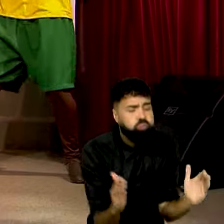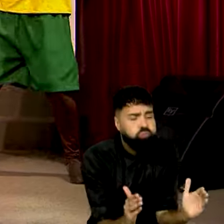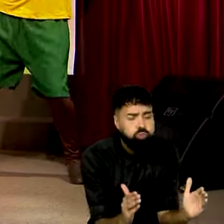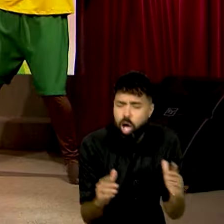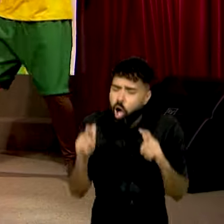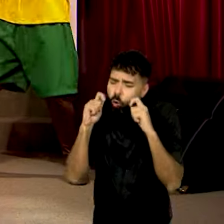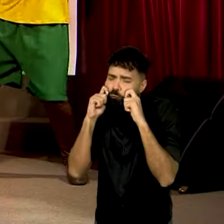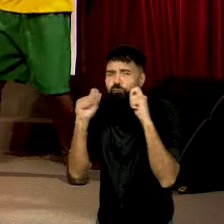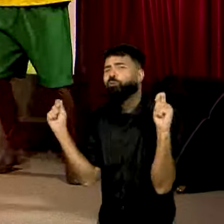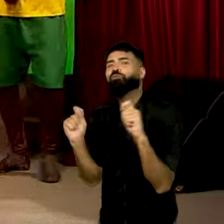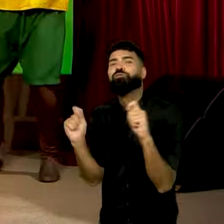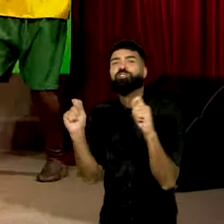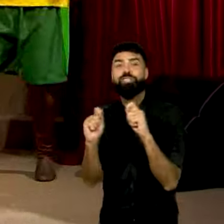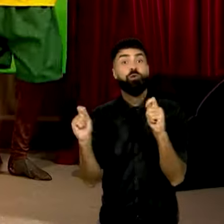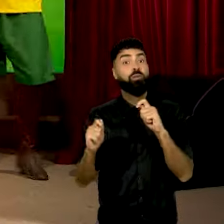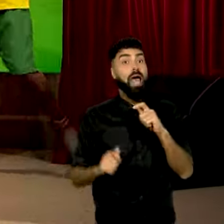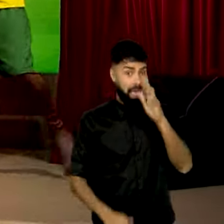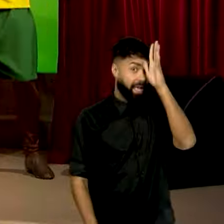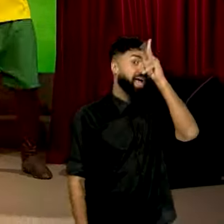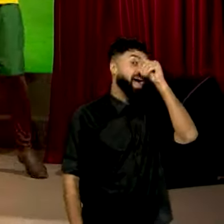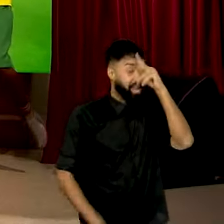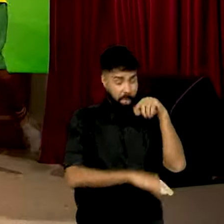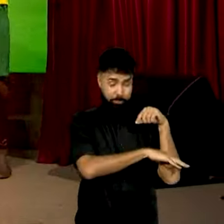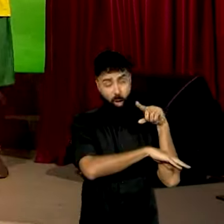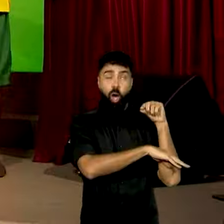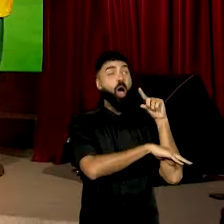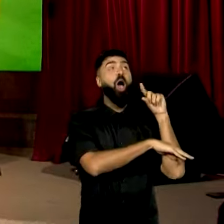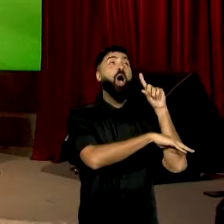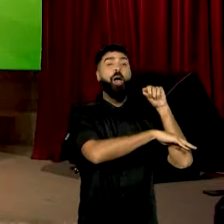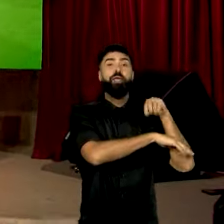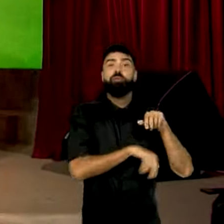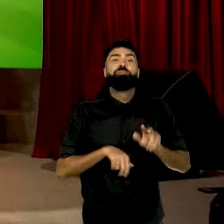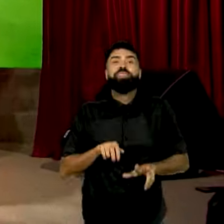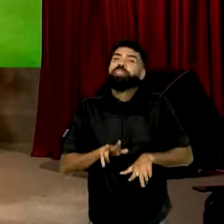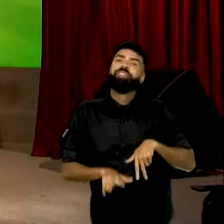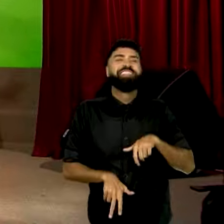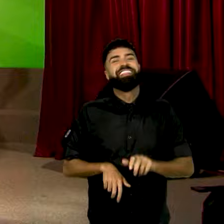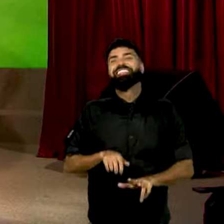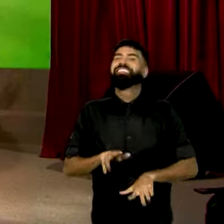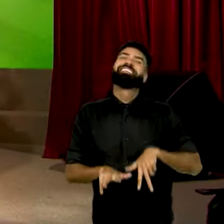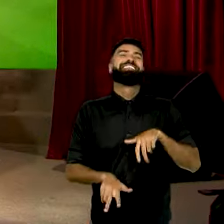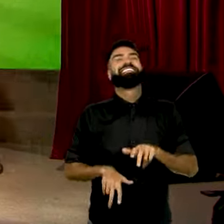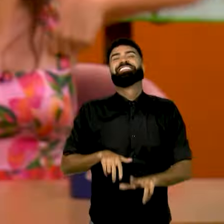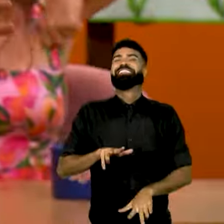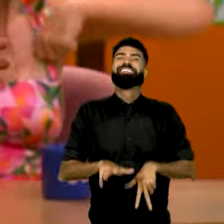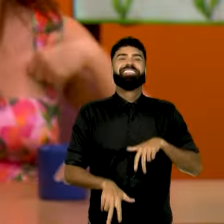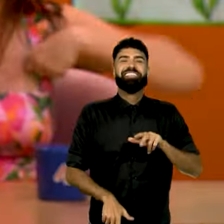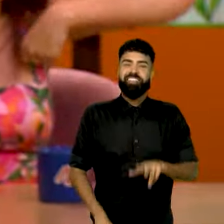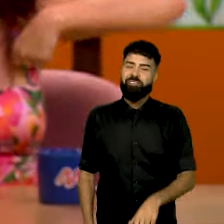vaquinha, que já cocoricou dona galinha.